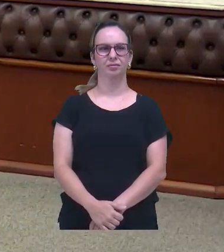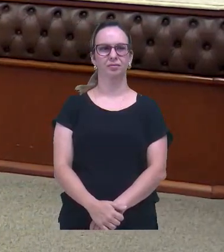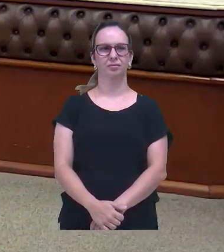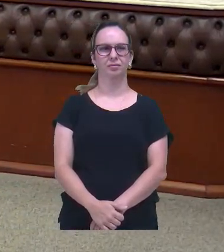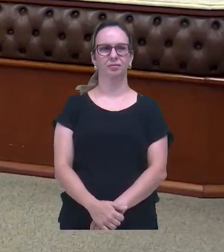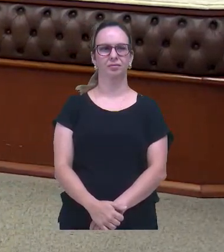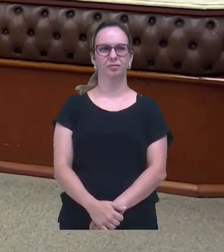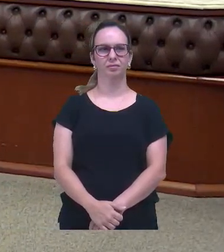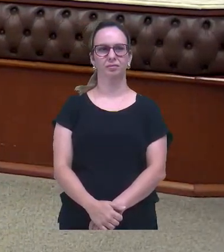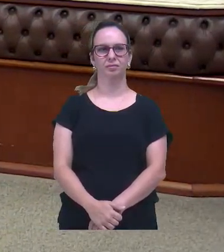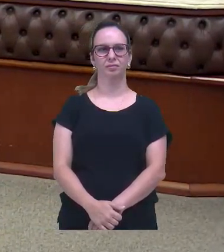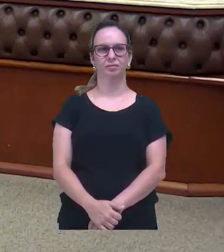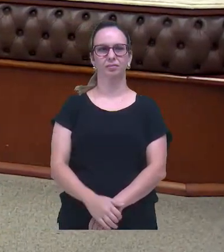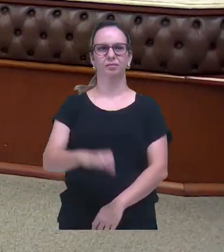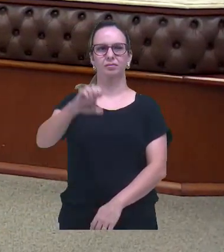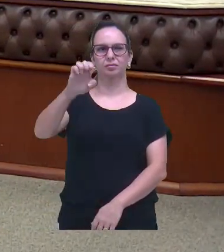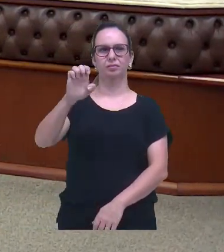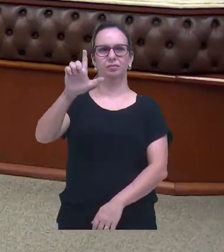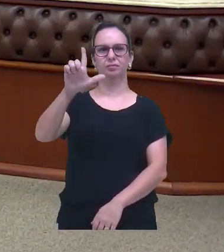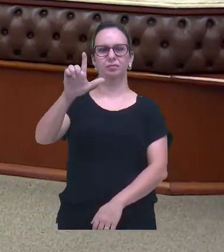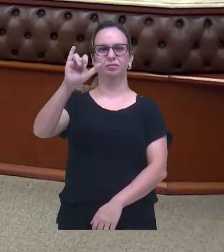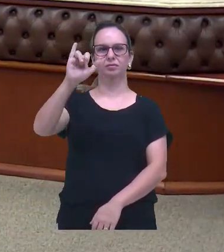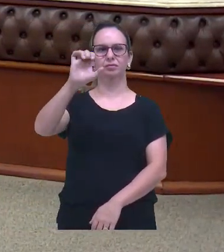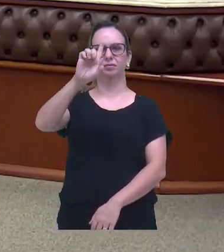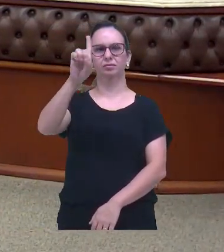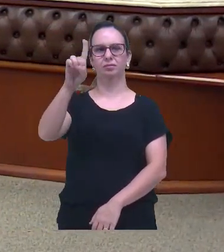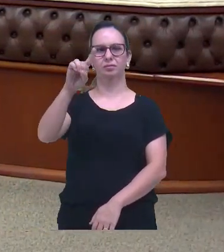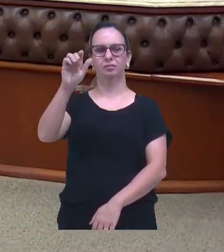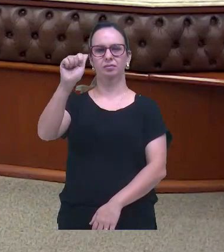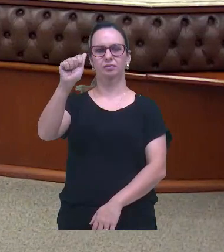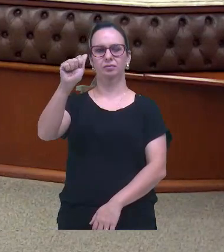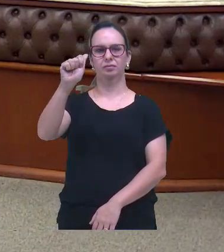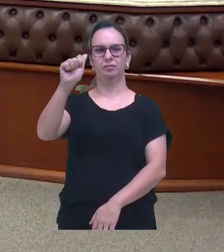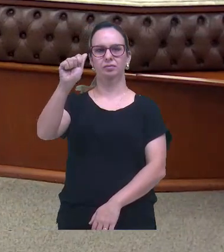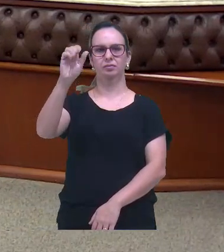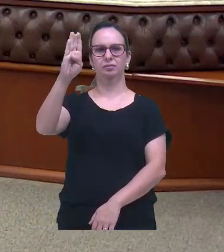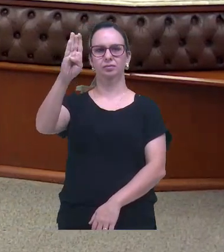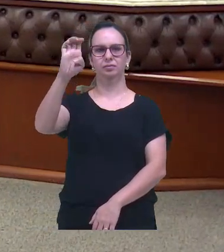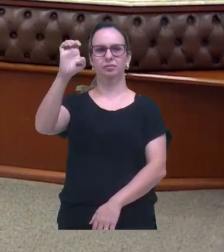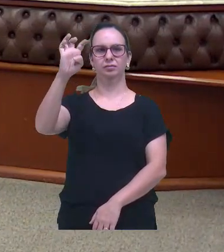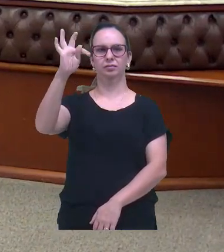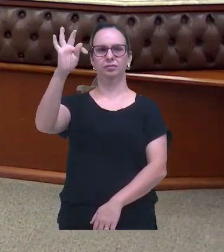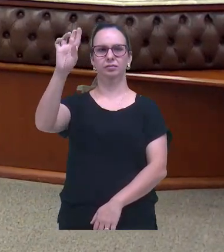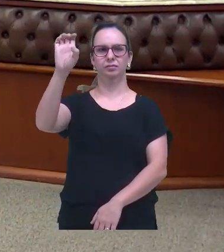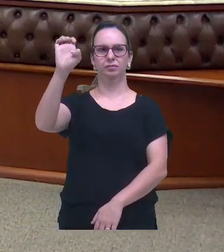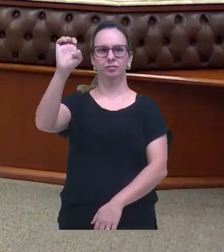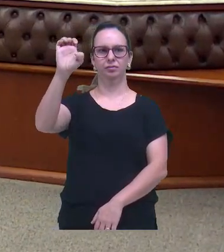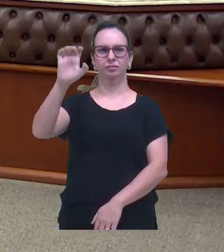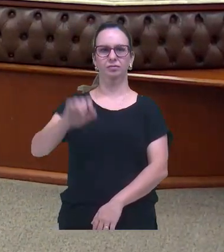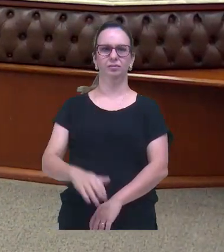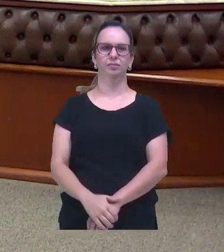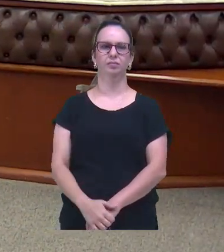A senhora Elizabeth Fátima Ferreira, diretora do Sopão Assis 3.